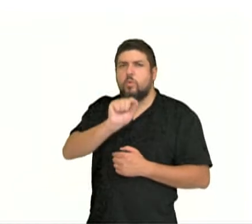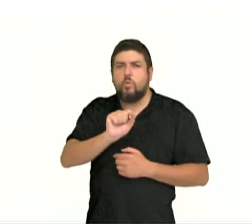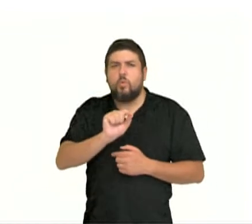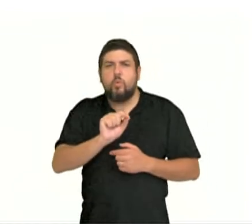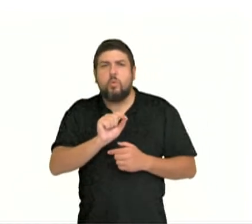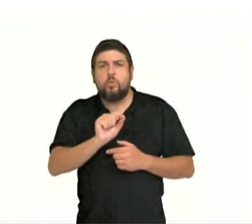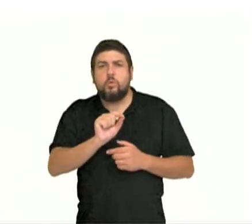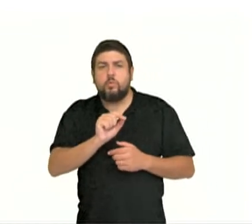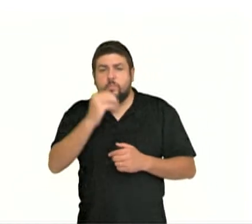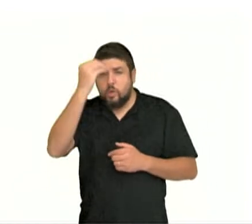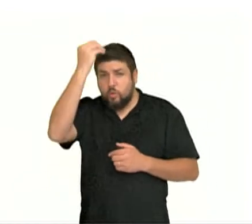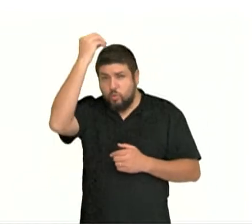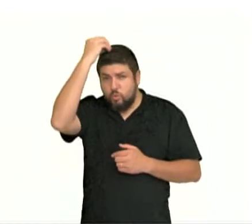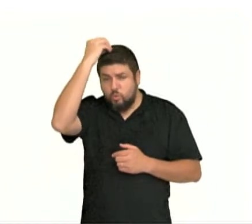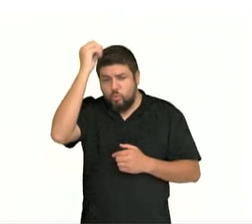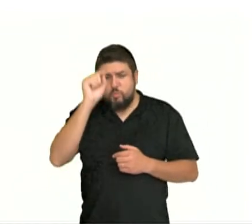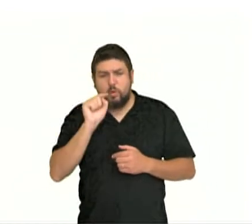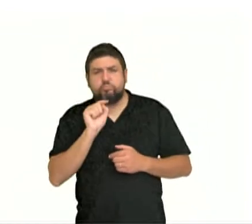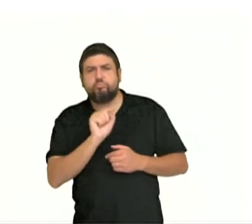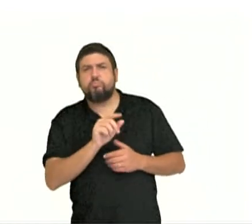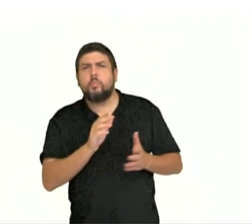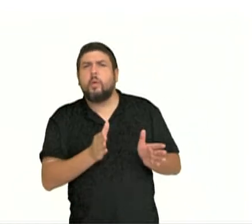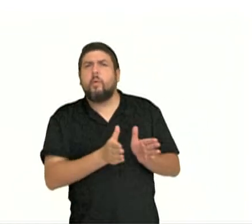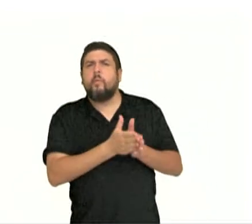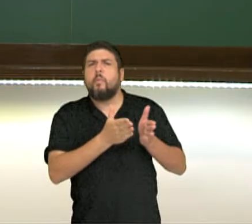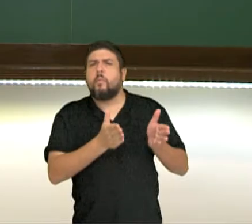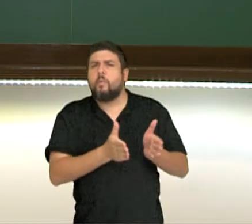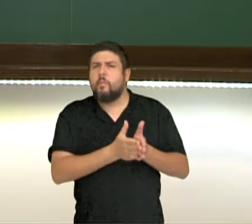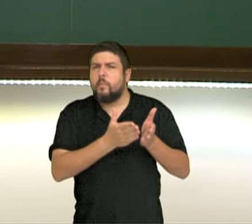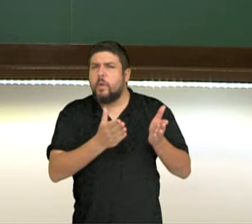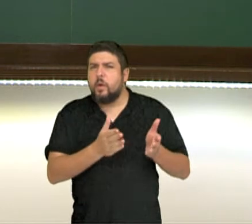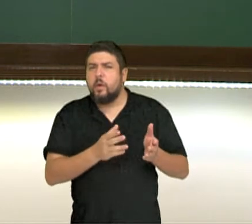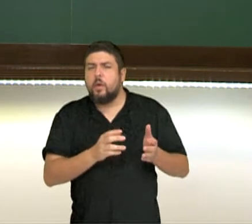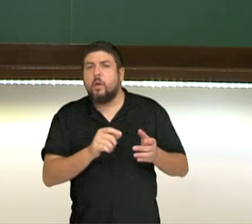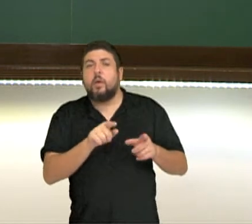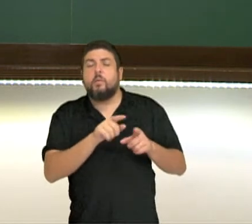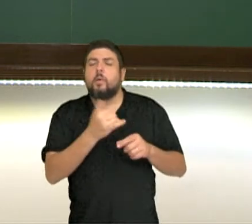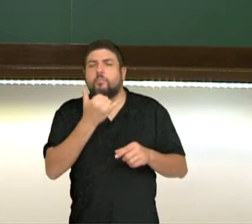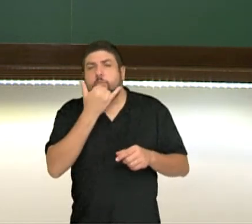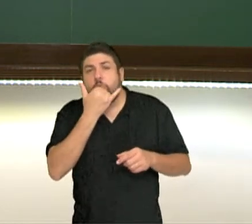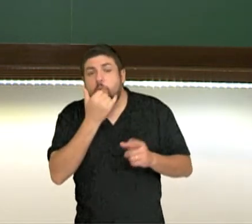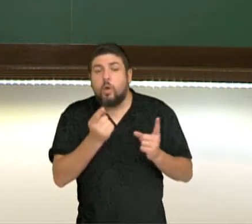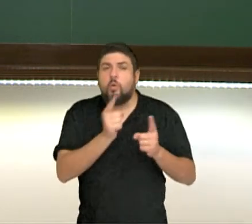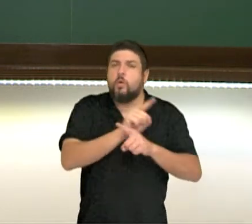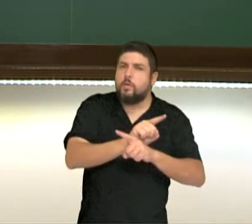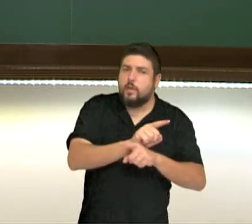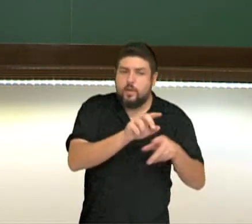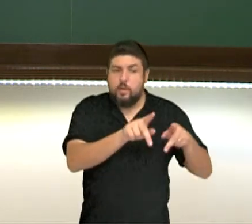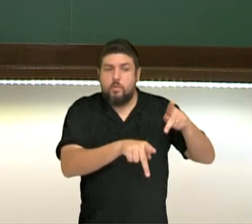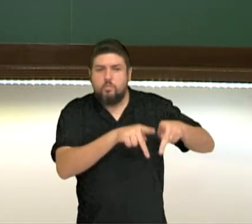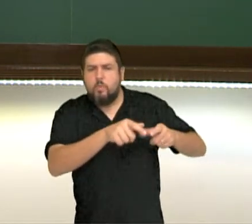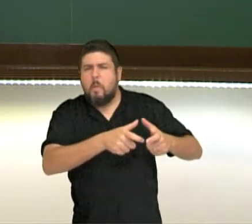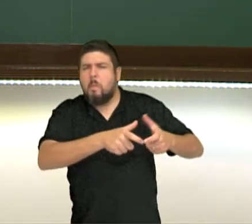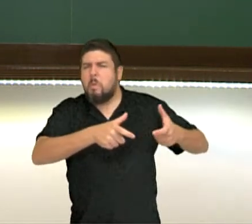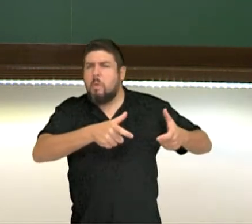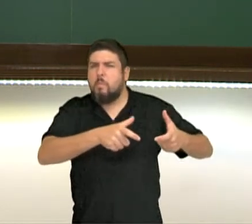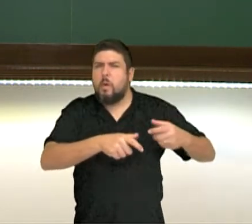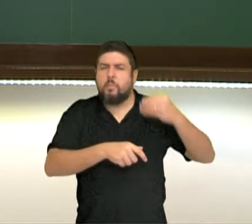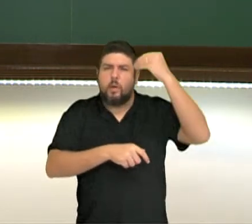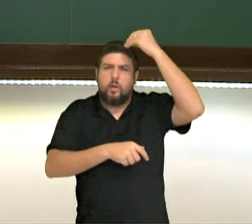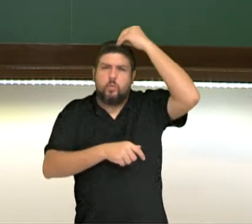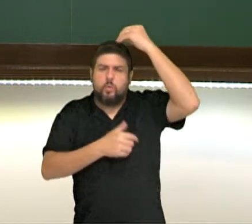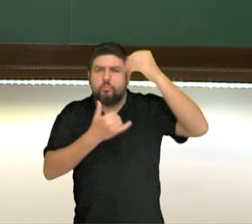né em relação Aliás a população era culpada de toda a pobreza a teoria reformista ela